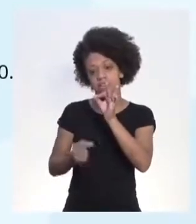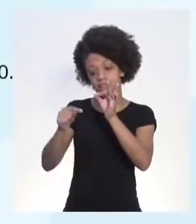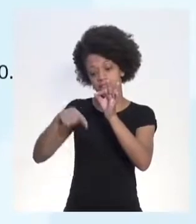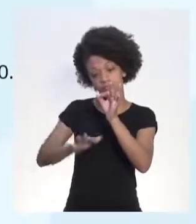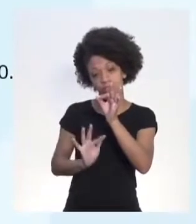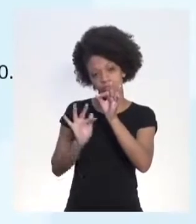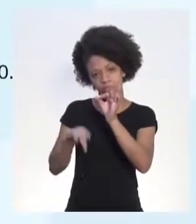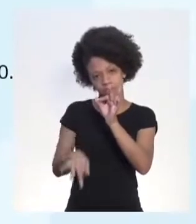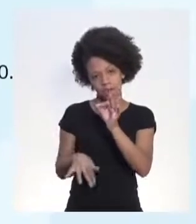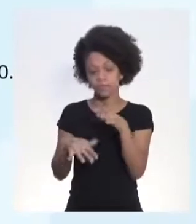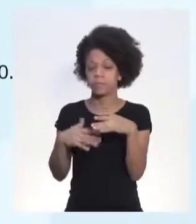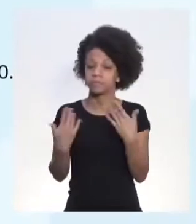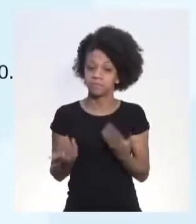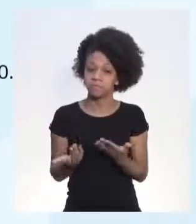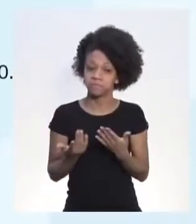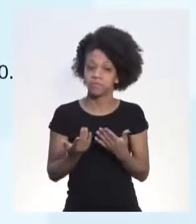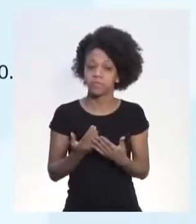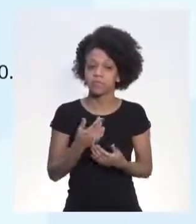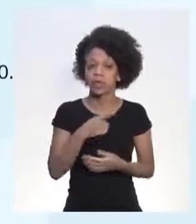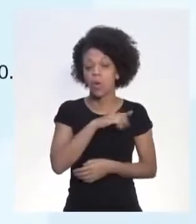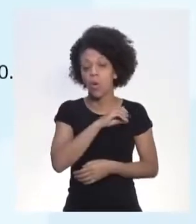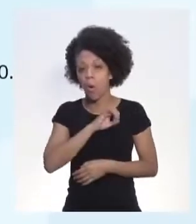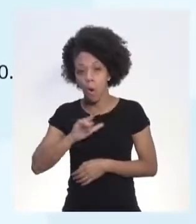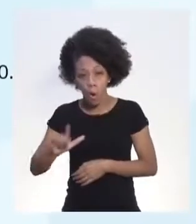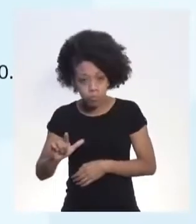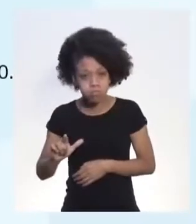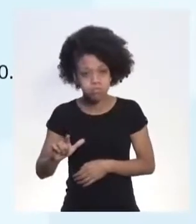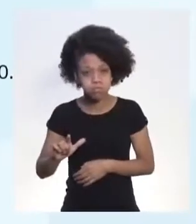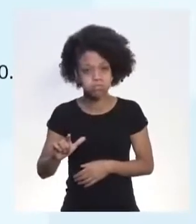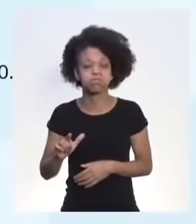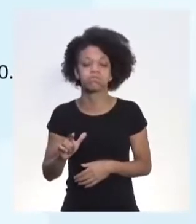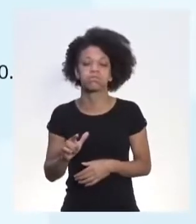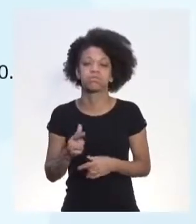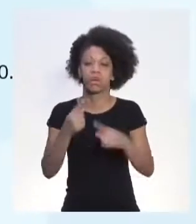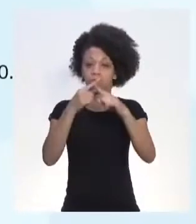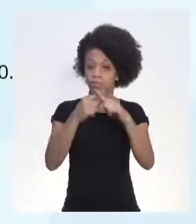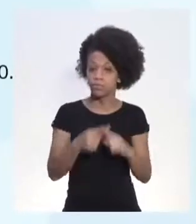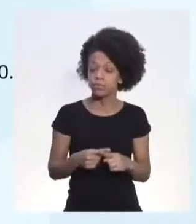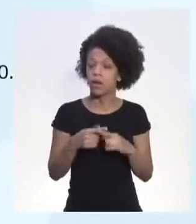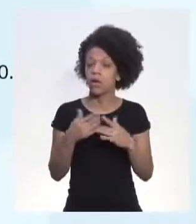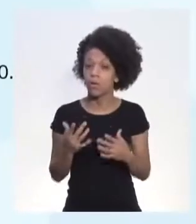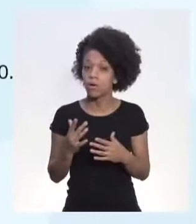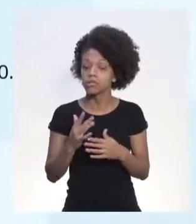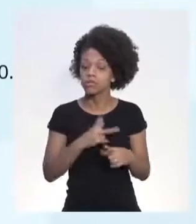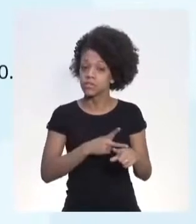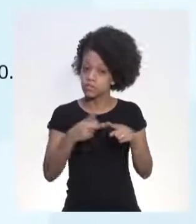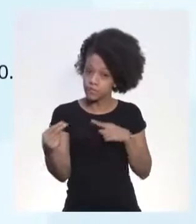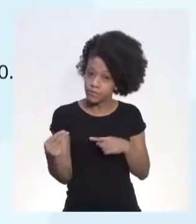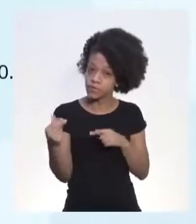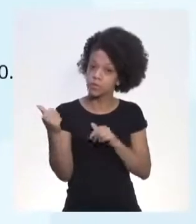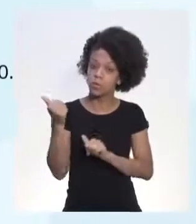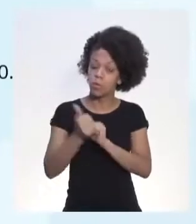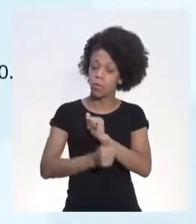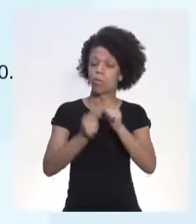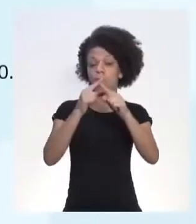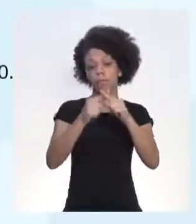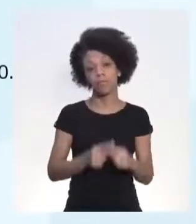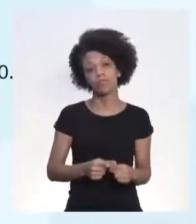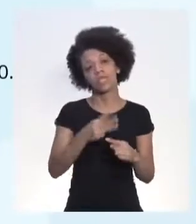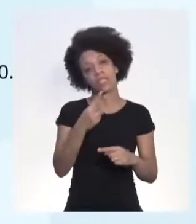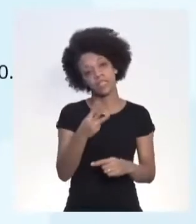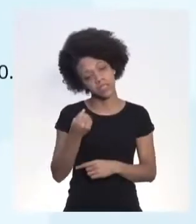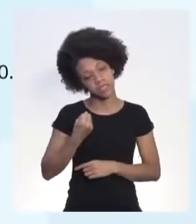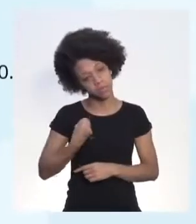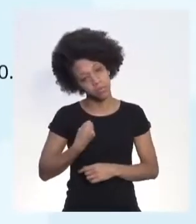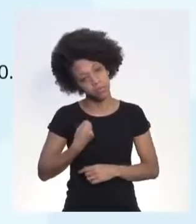isso, né? Gols prós e gols contra, né? E a realidade que acontece, toda vez que você ganha uma partida, você tem 3 pontos. Toda